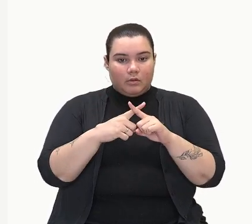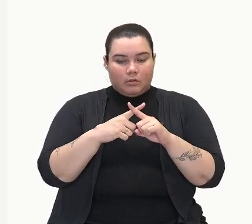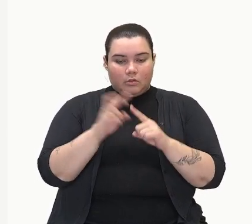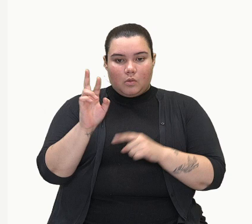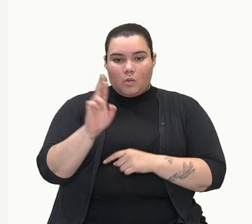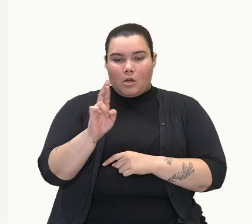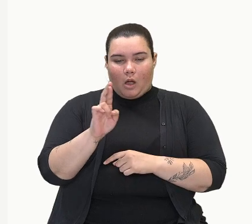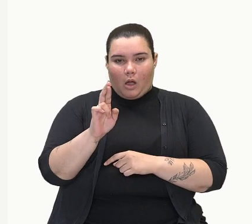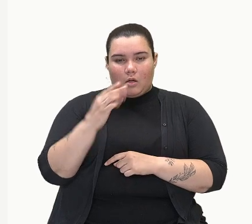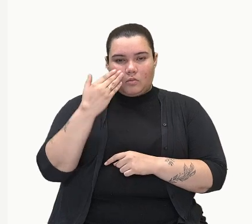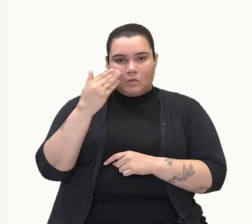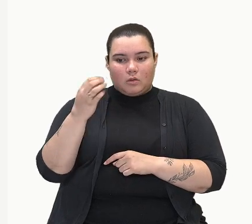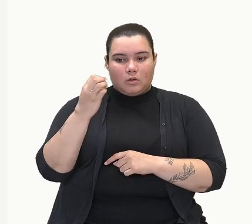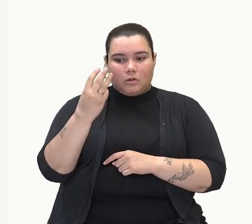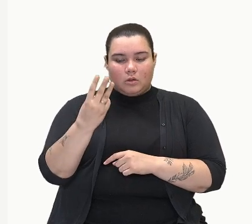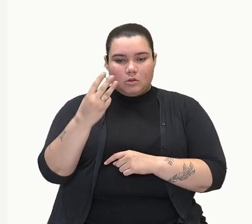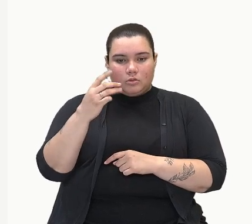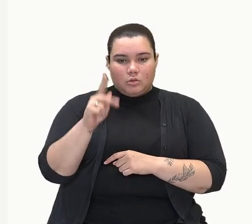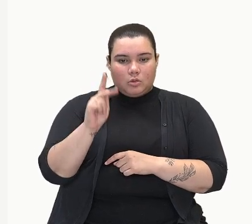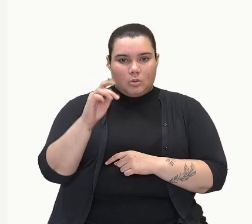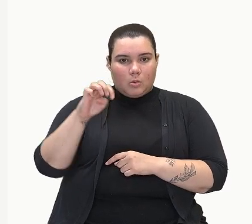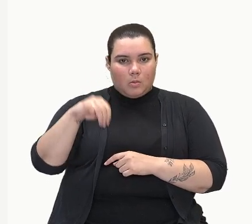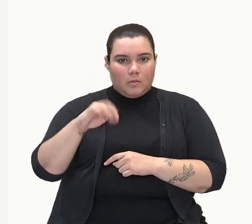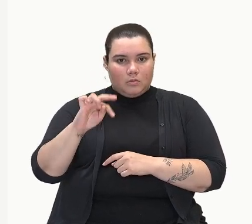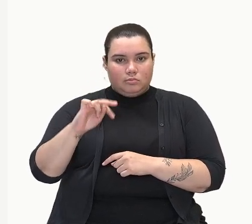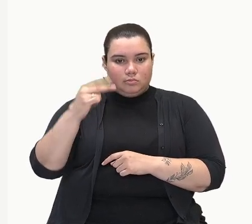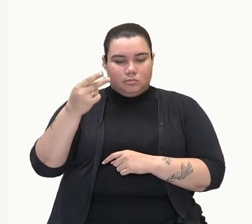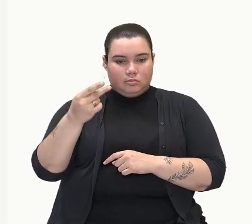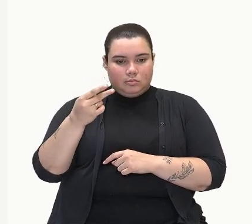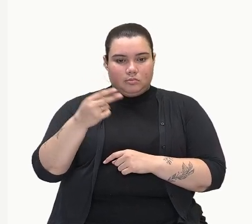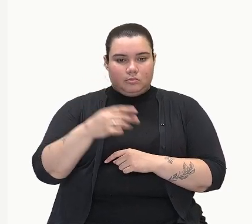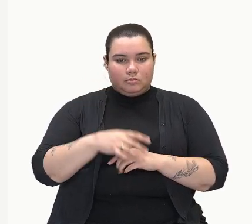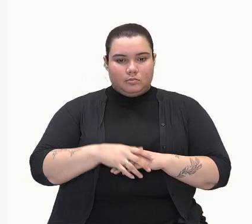o raio, que é 3 km elevado ao quadrado, ou seja,